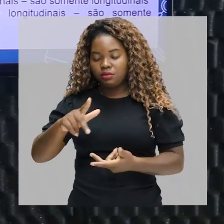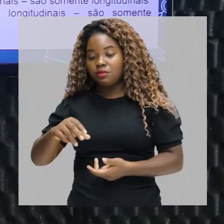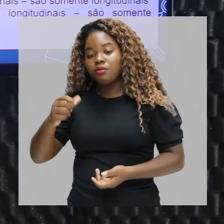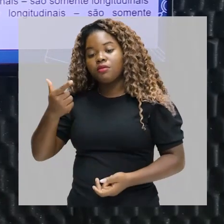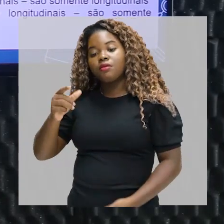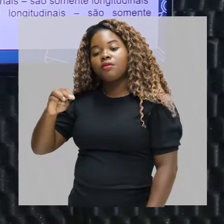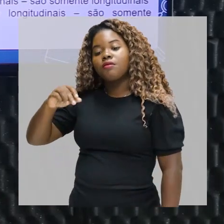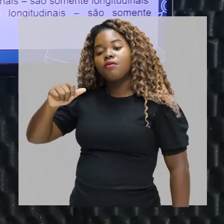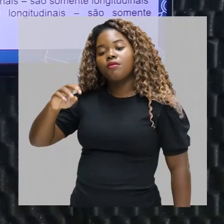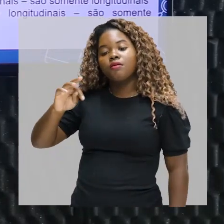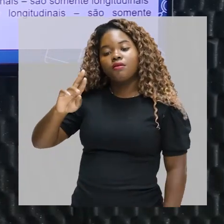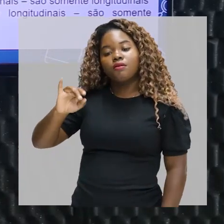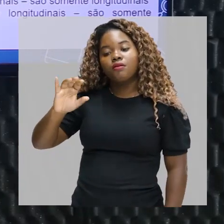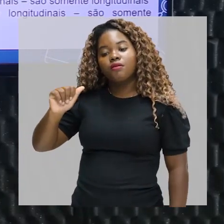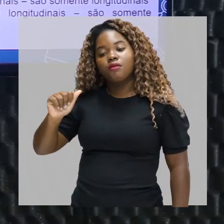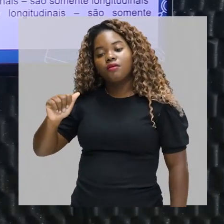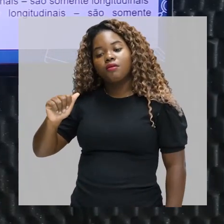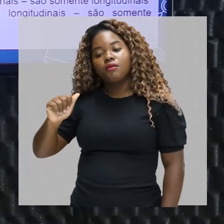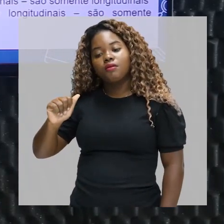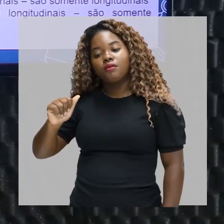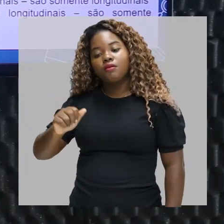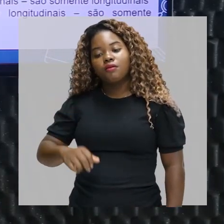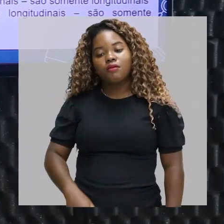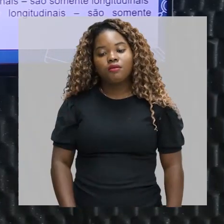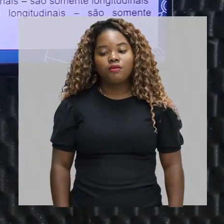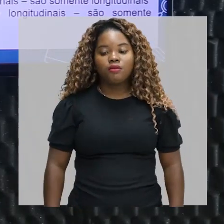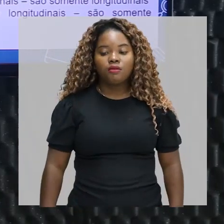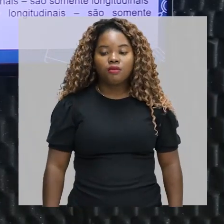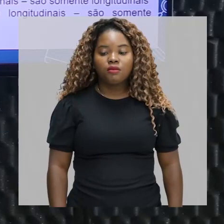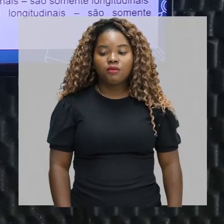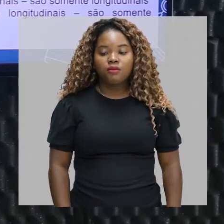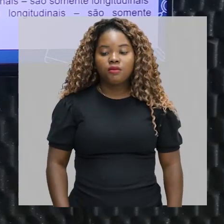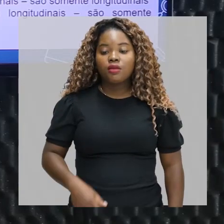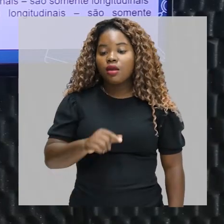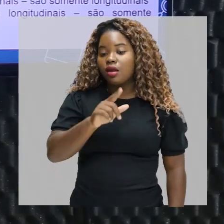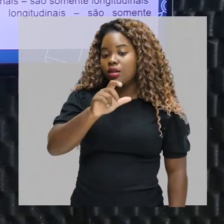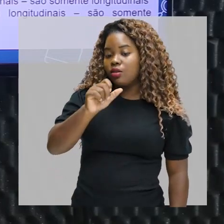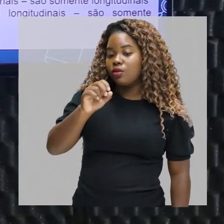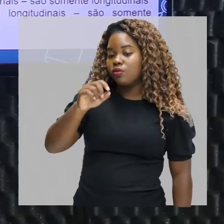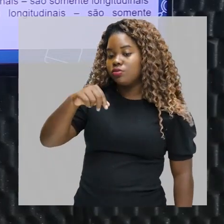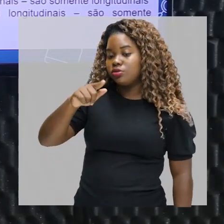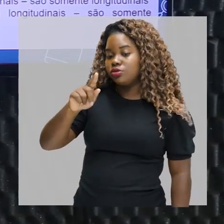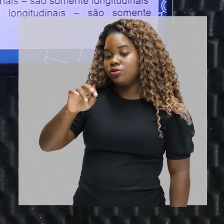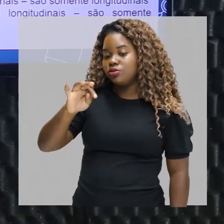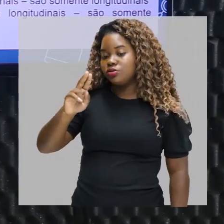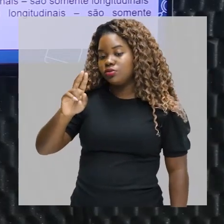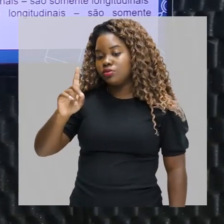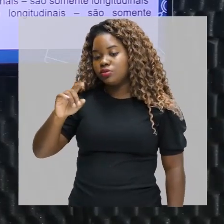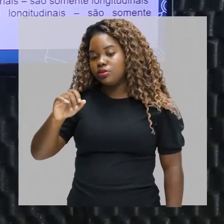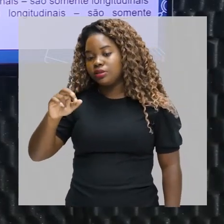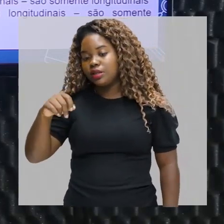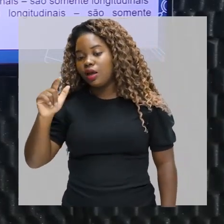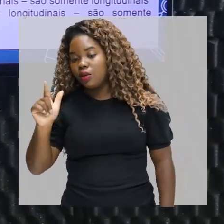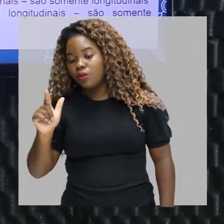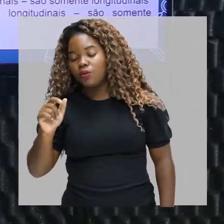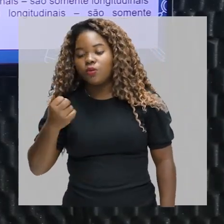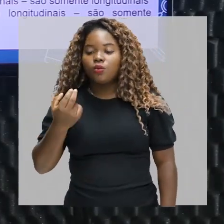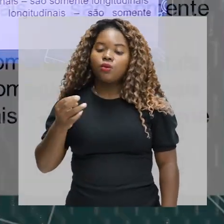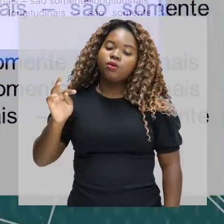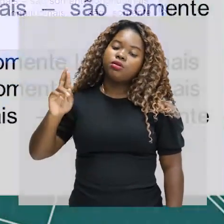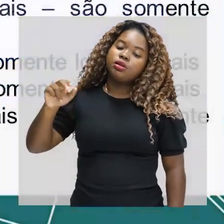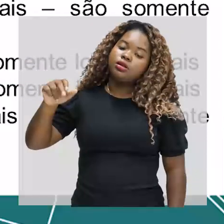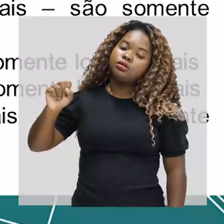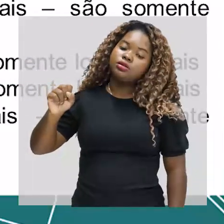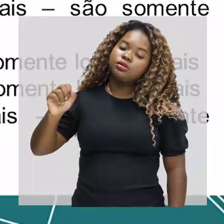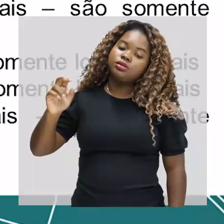o que se propaga no vácuo? Certo? É longitudinal ou transversal? Muito simples, né? Então